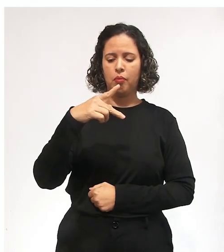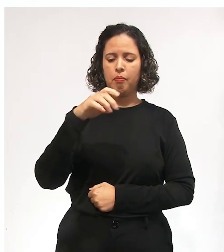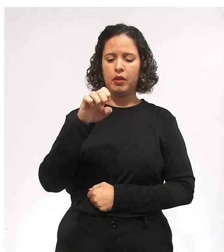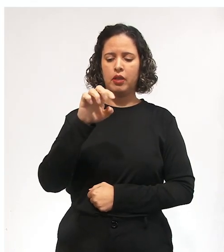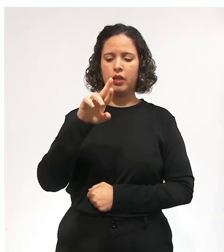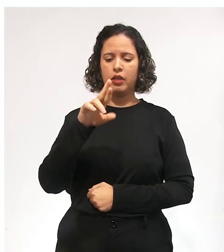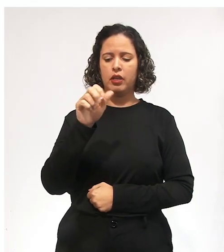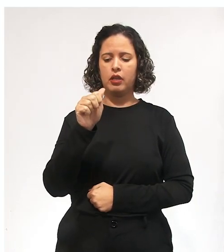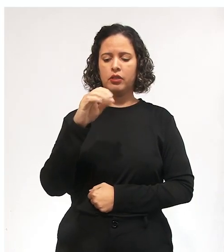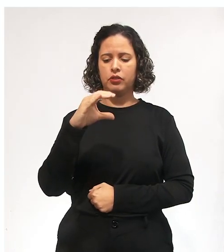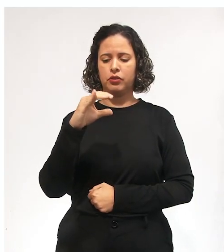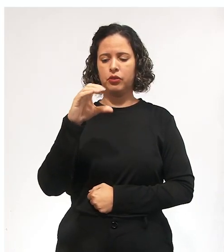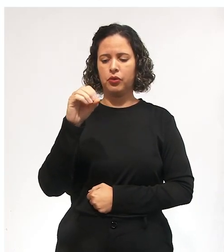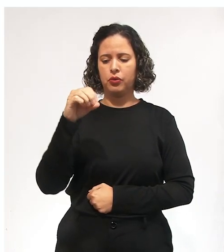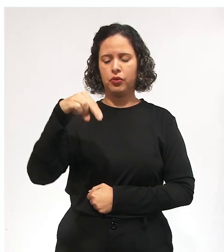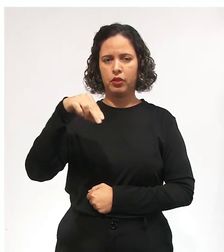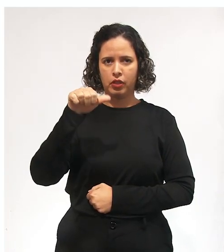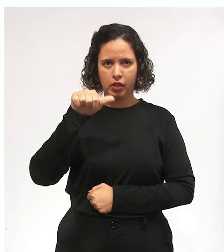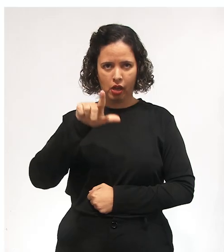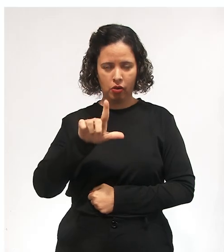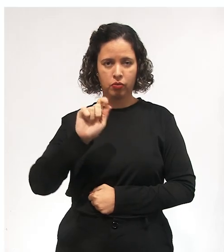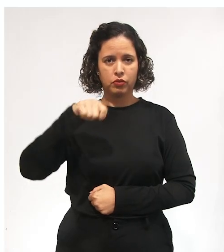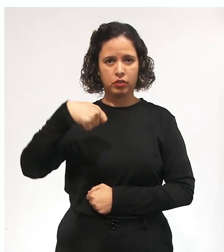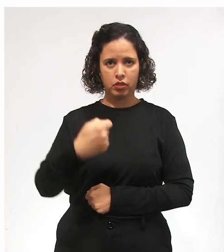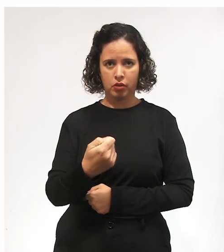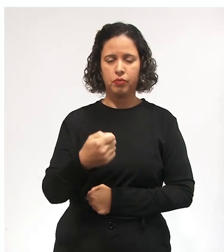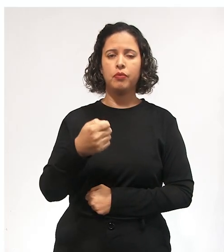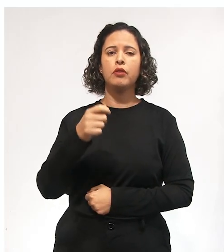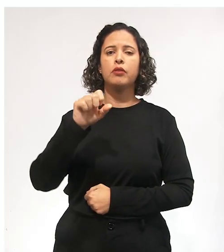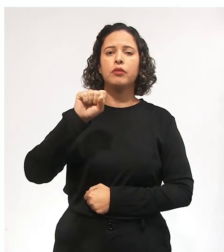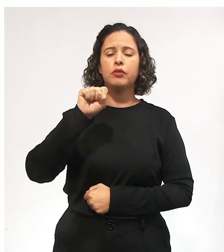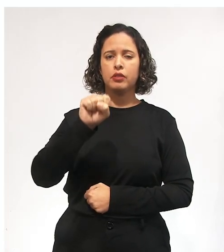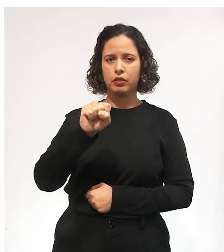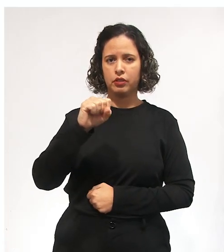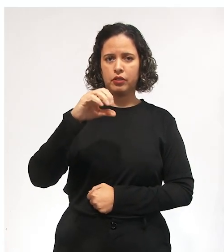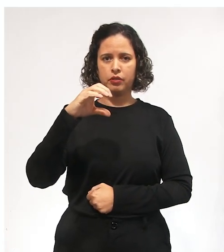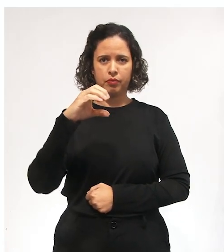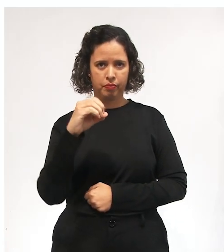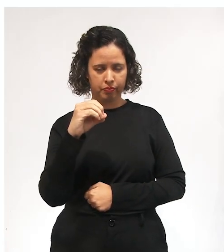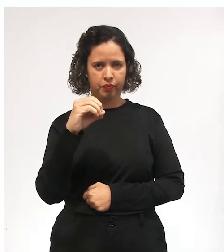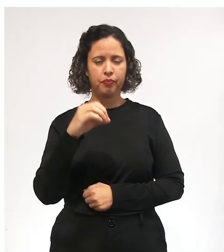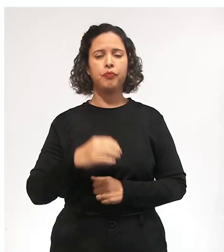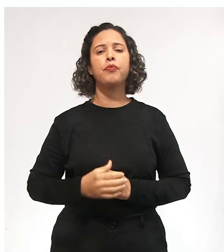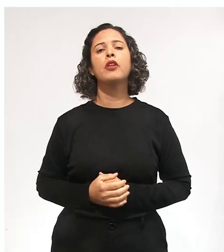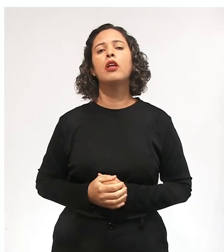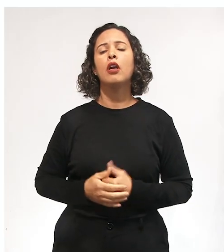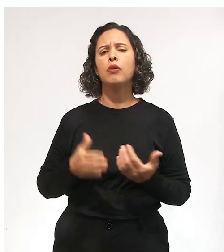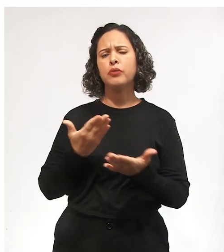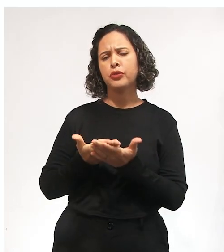nós vamos estudar nessa aula? Conceitos básicos de sistemas